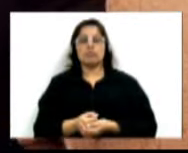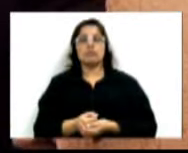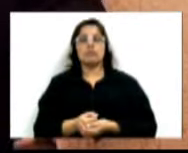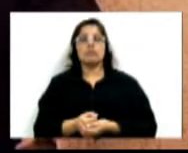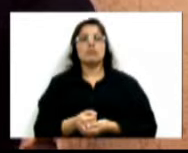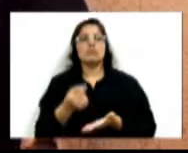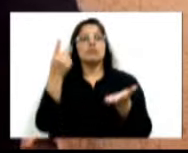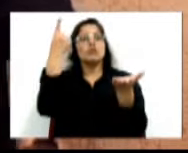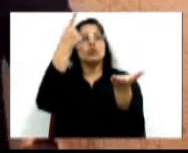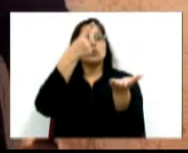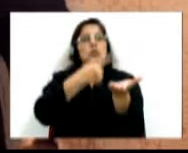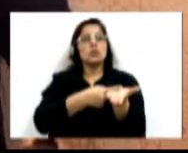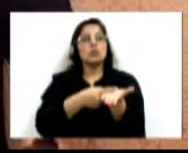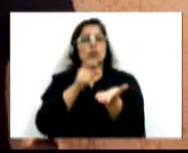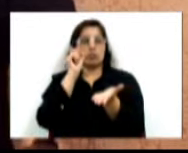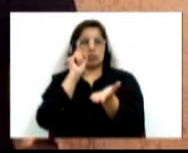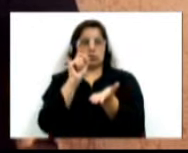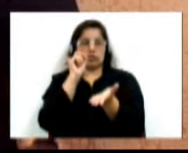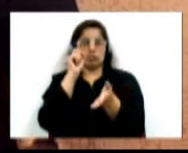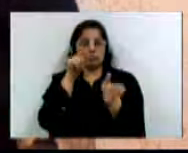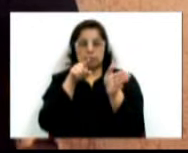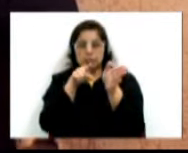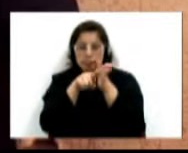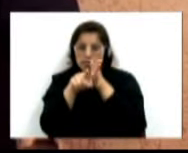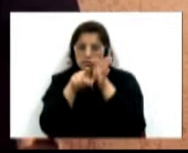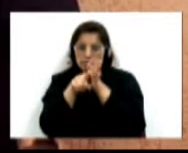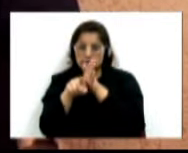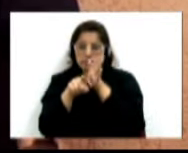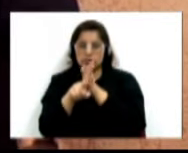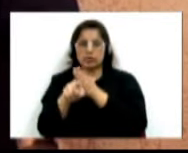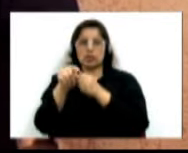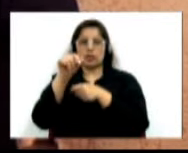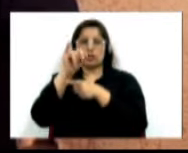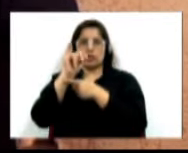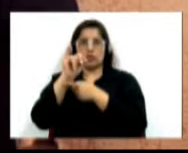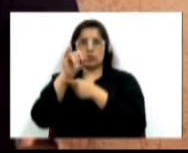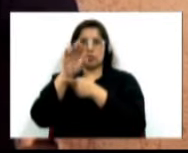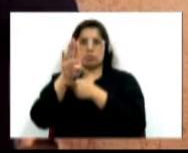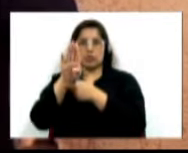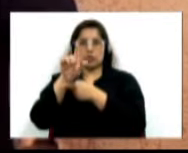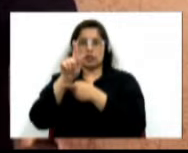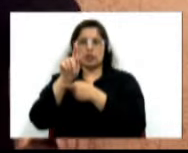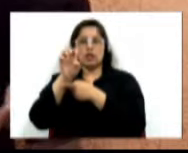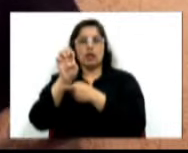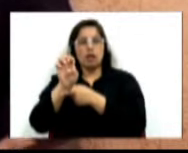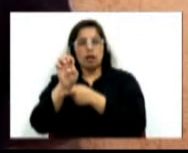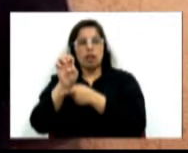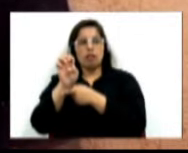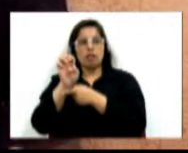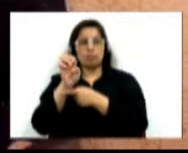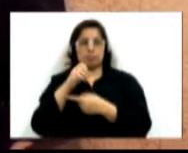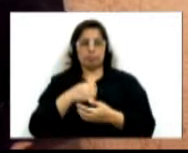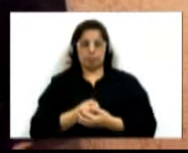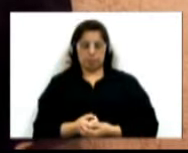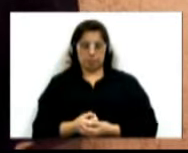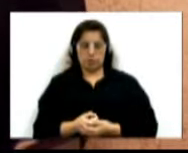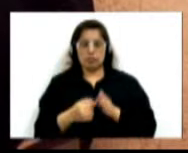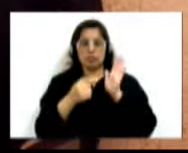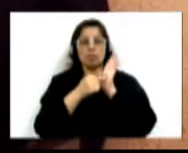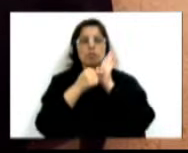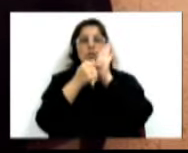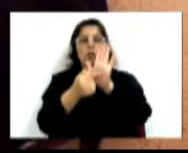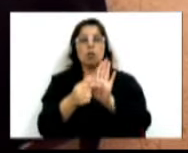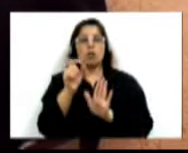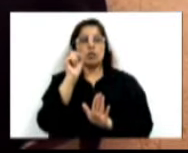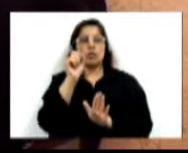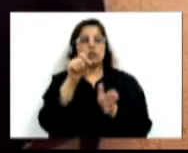pelo Censo-IBGE, que nos mostra que a população com menor renda per capita do Brasil estão entre os protestantes, mais especificamente os de